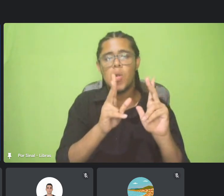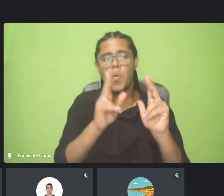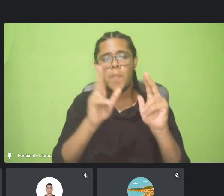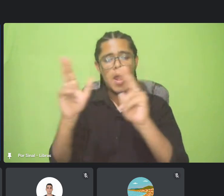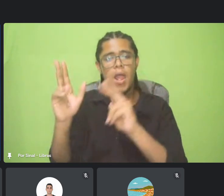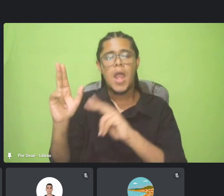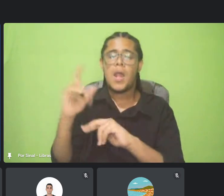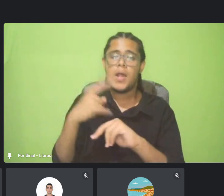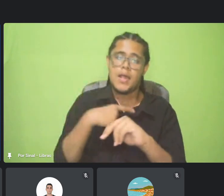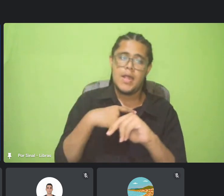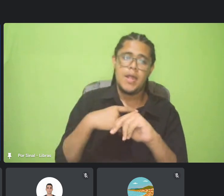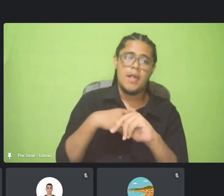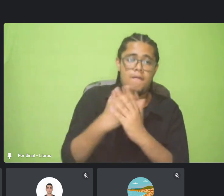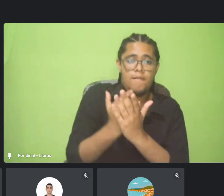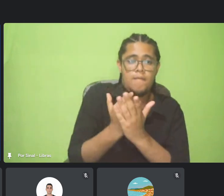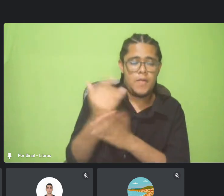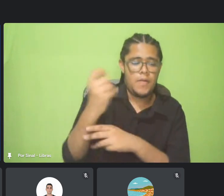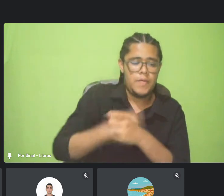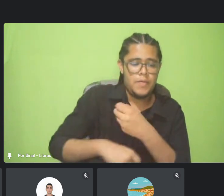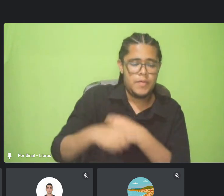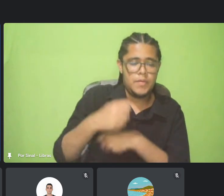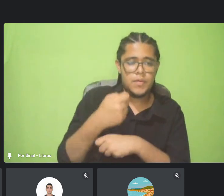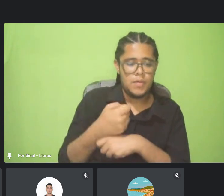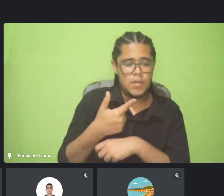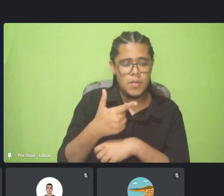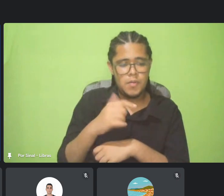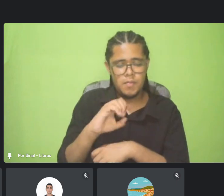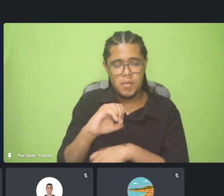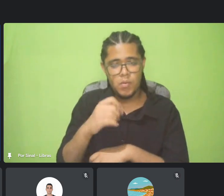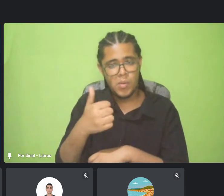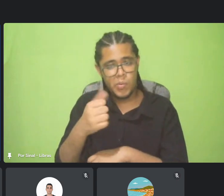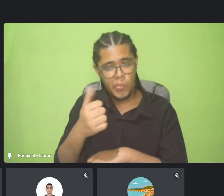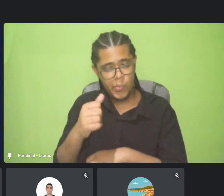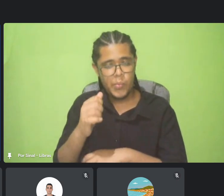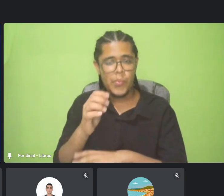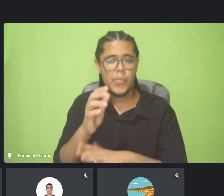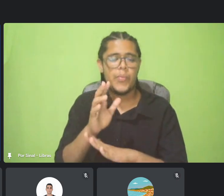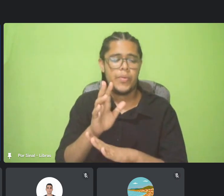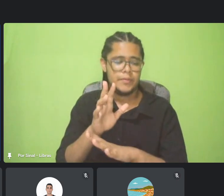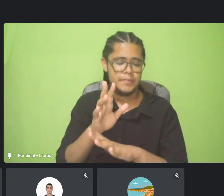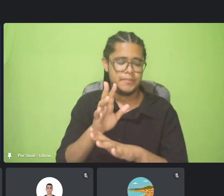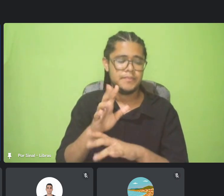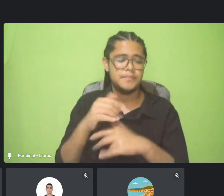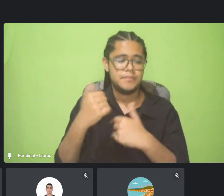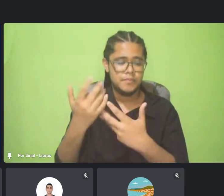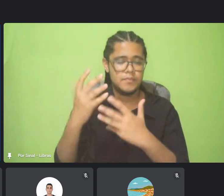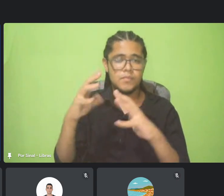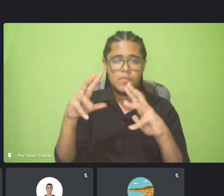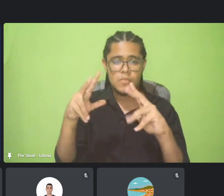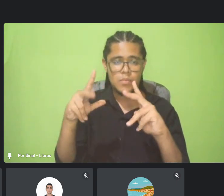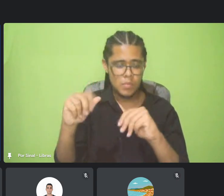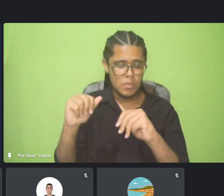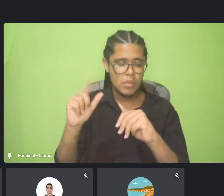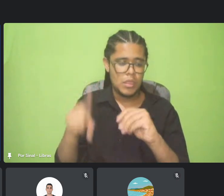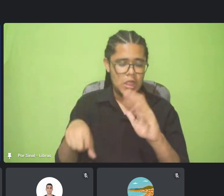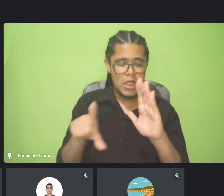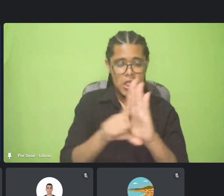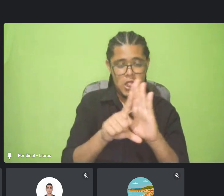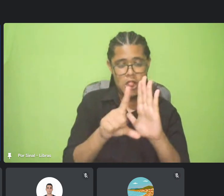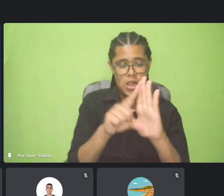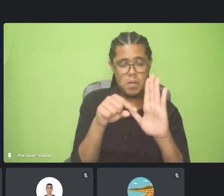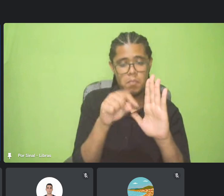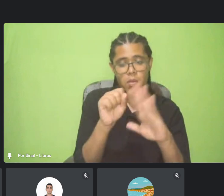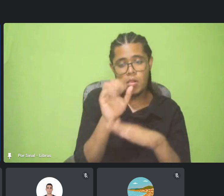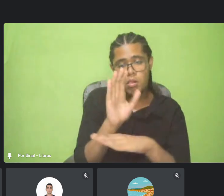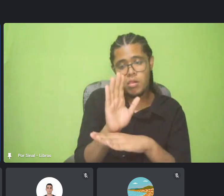através da Lei Paulo Gustavo e toda essa estrutura que vem a ser montada e a gente possa